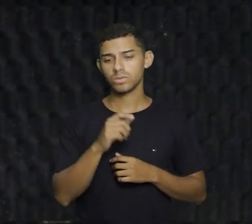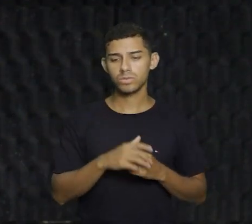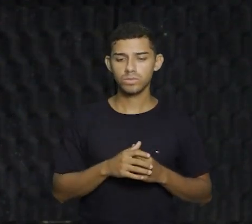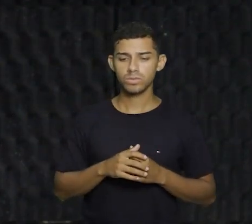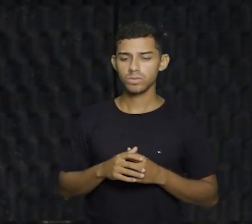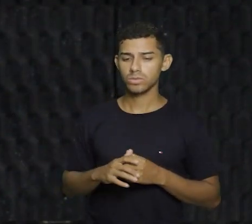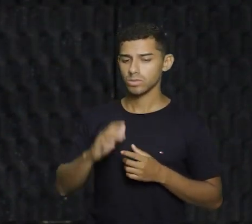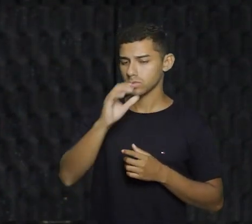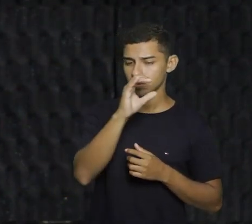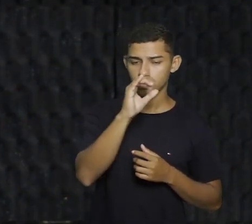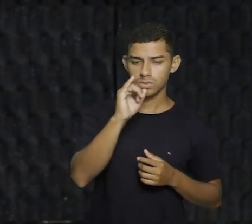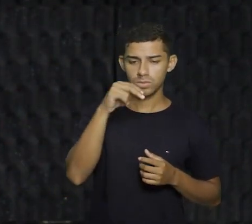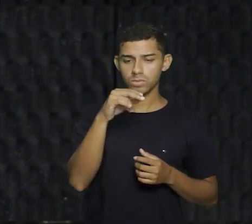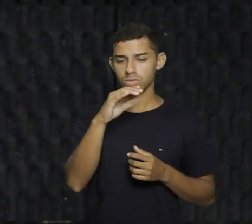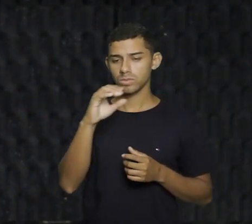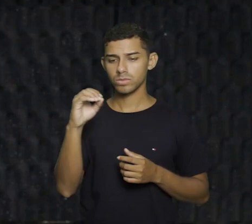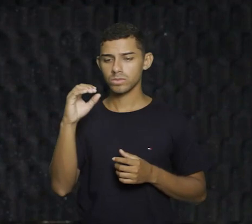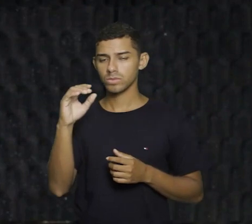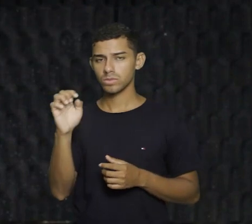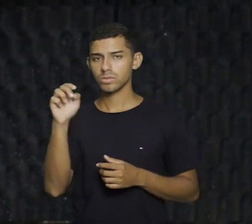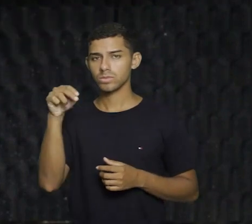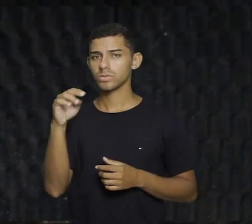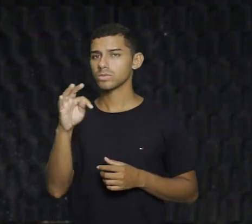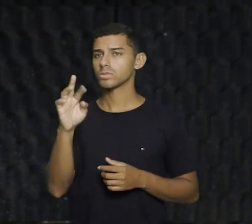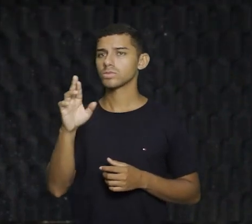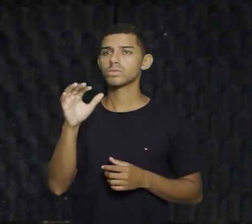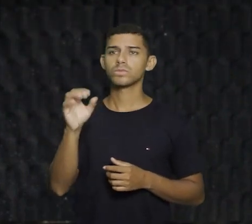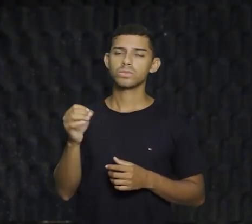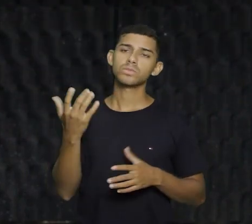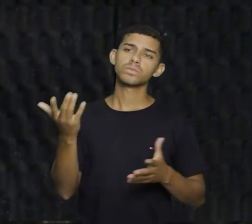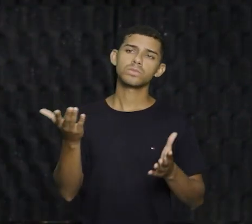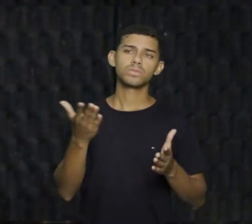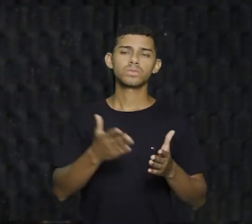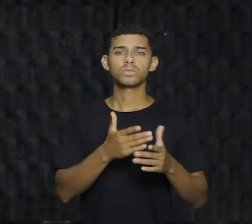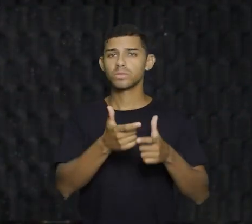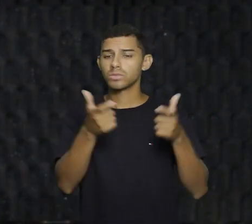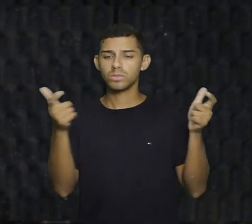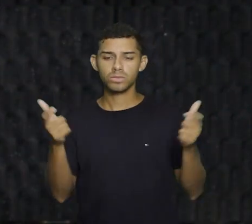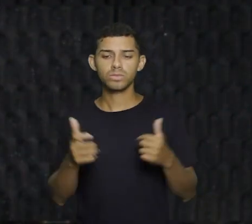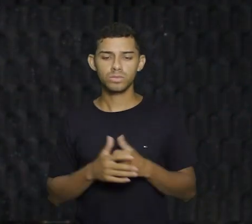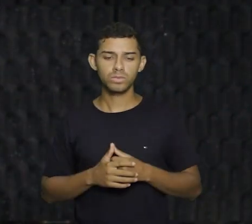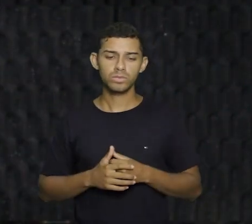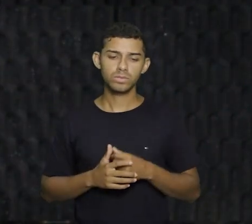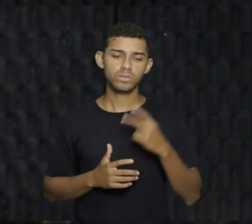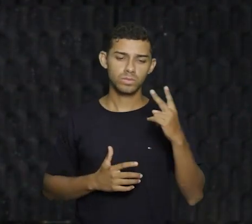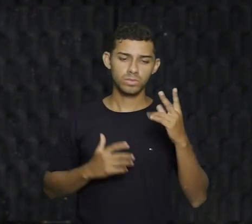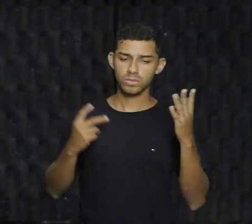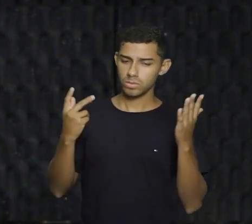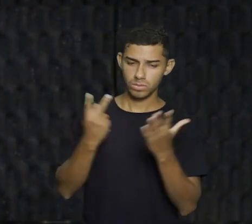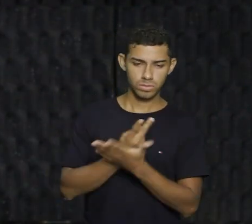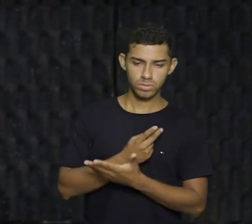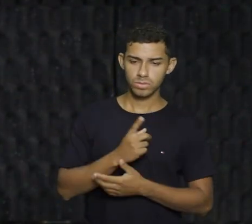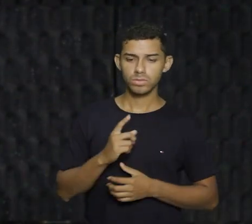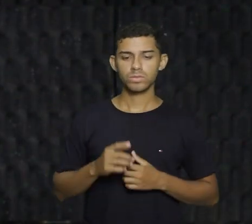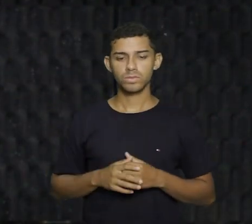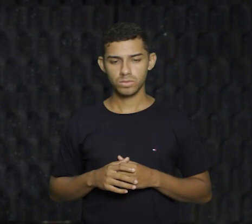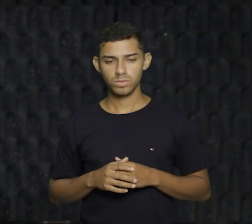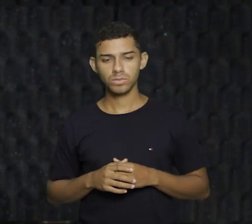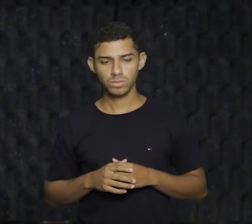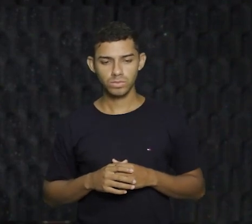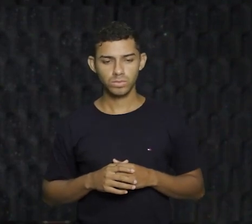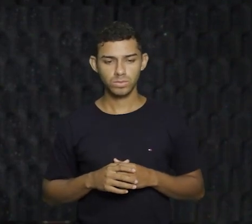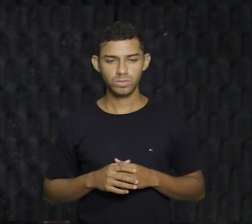cinquecento, ou seja, ela já está lá num processo maior. Então, o item 2, ela não é o início da arte moderna,